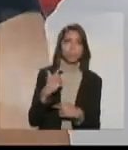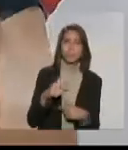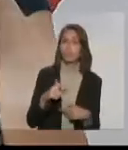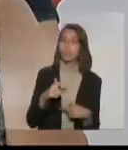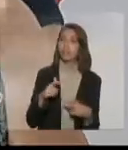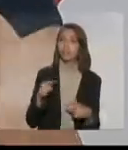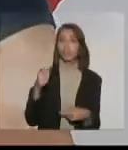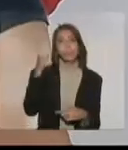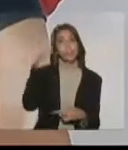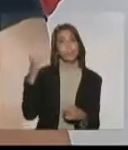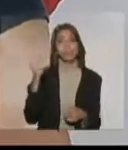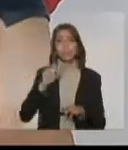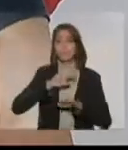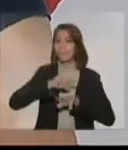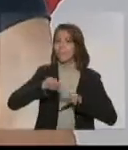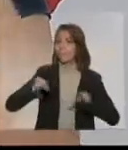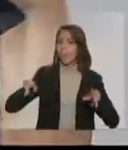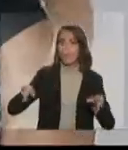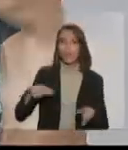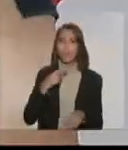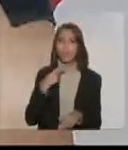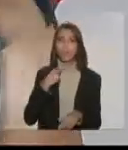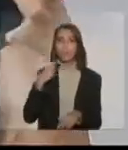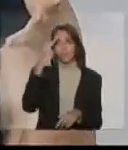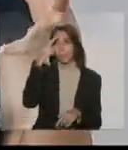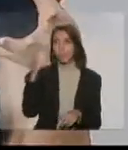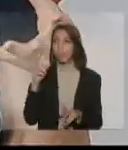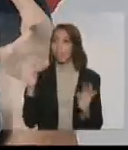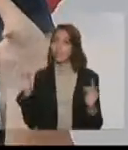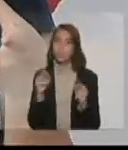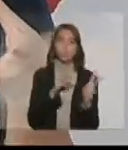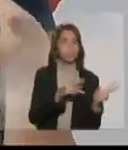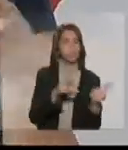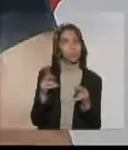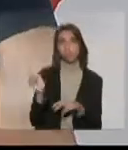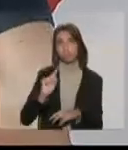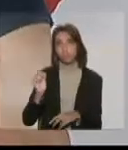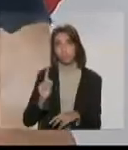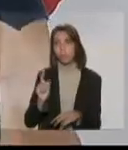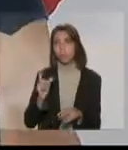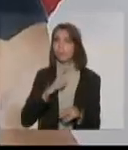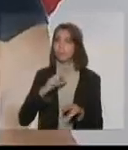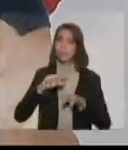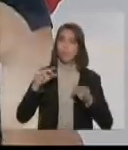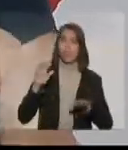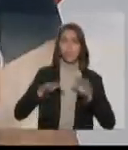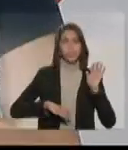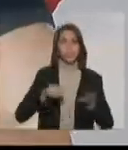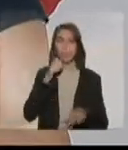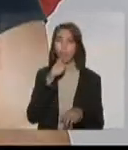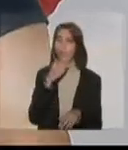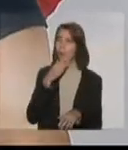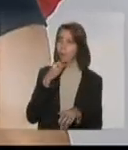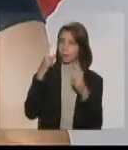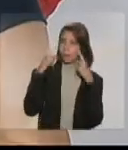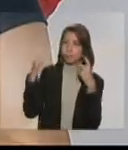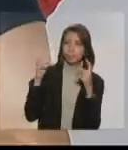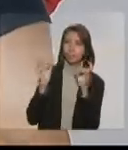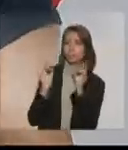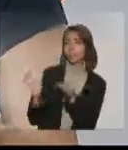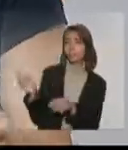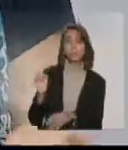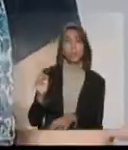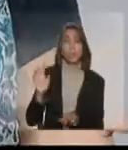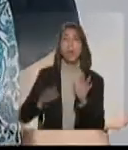por exatamente pelo que você acabou de falar tem várias razões não pode generalizar o caso da violência em várias razões para uma mulher não abandonar um homem